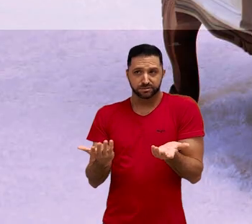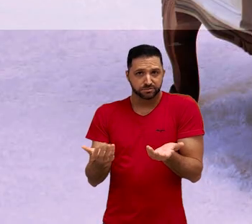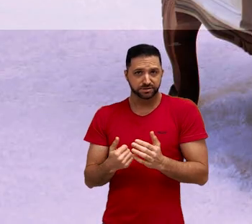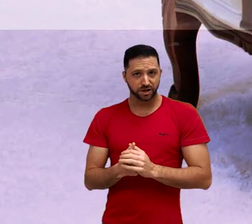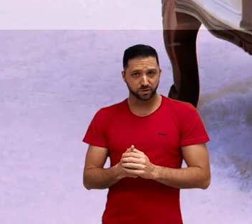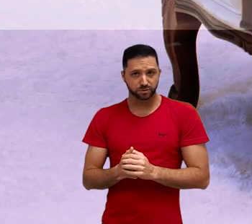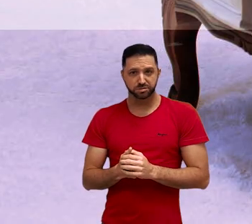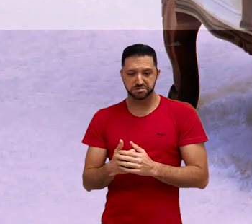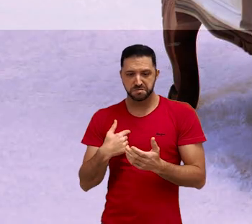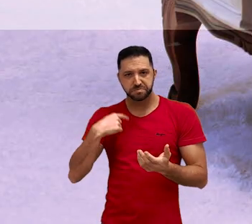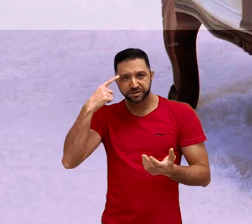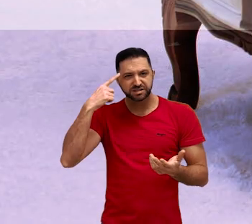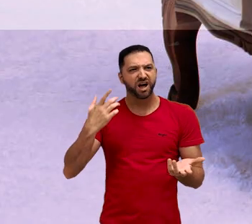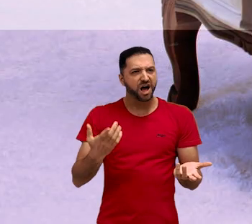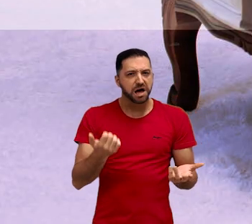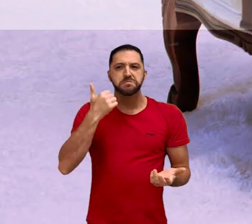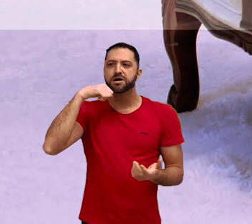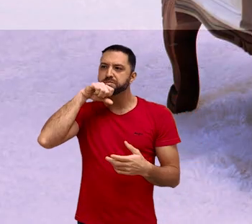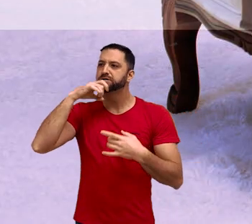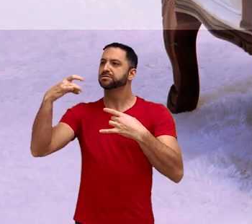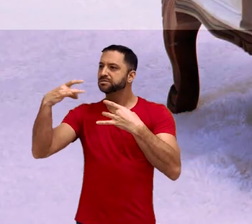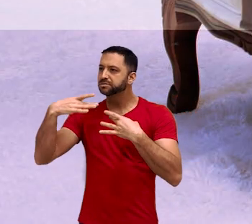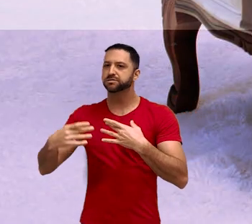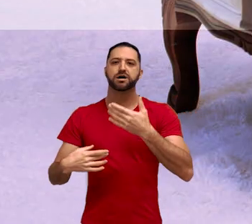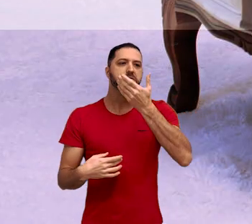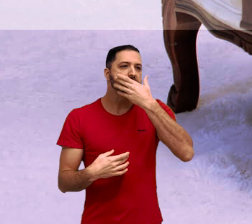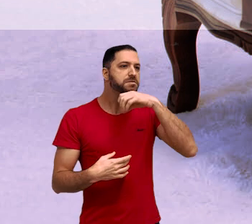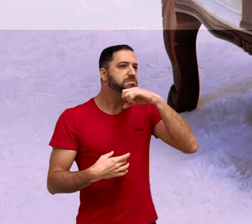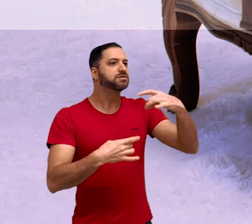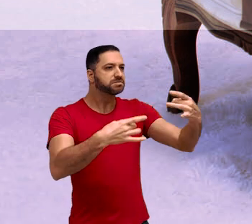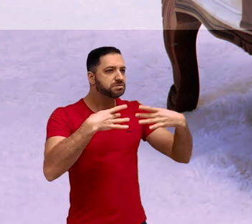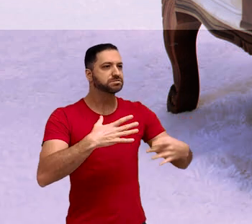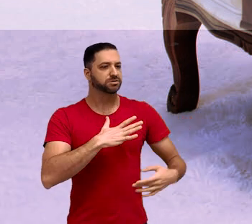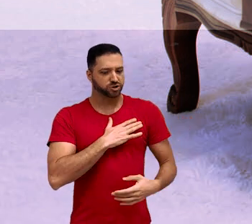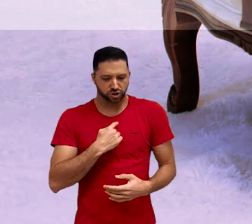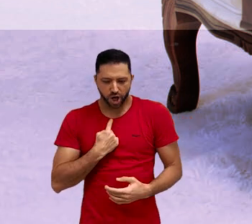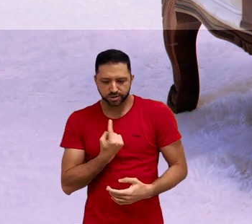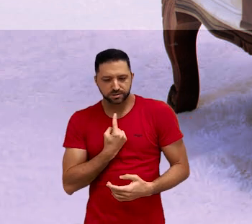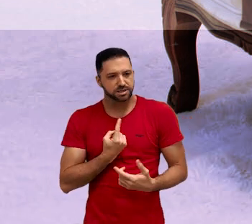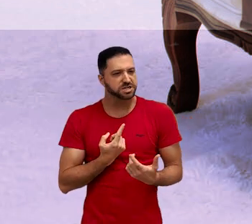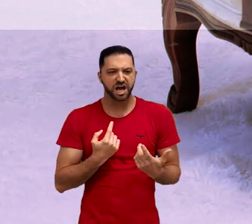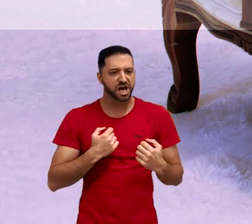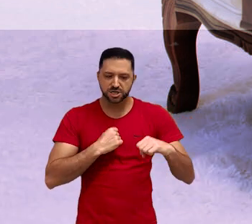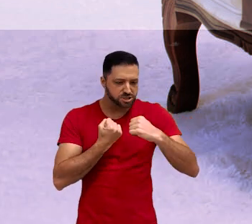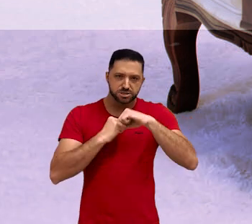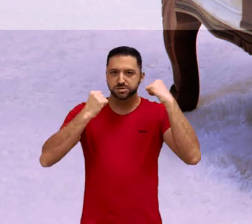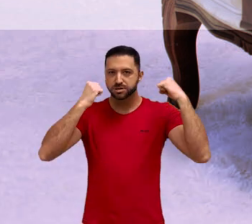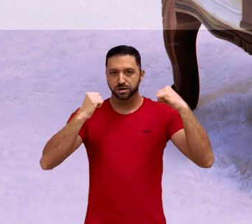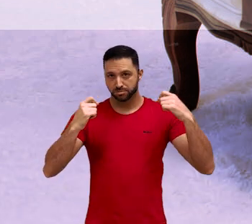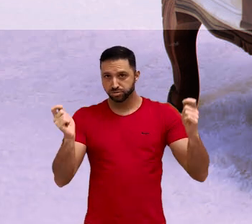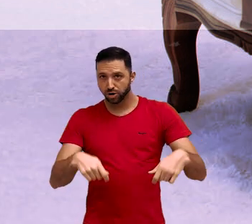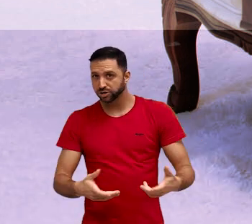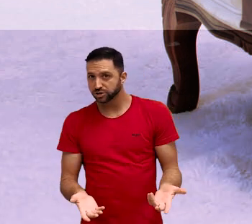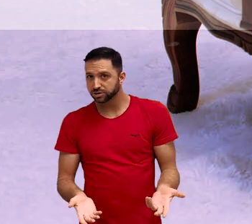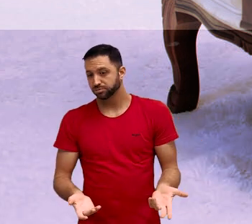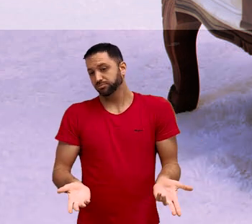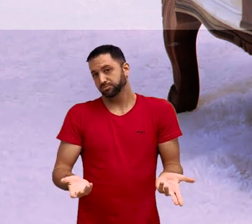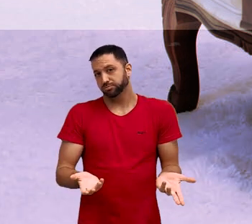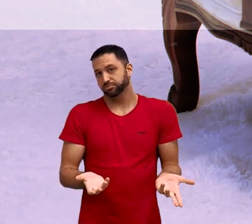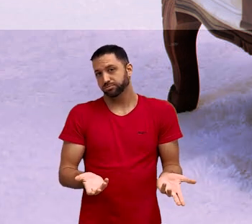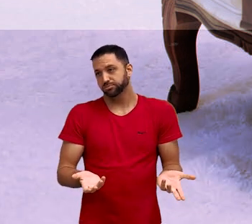usar o tô órfã, nada vai dar certo, tá tudo bem. Não. Falei, ok, então